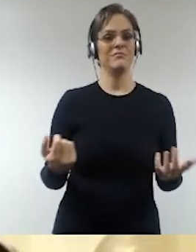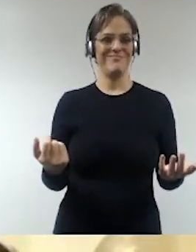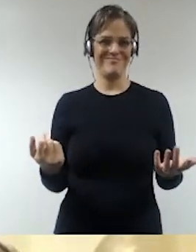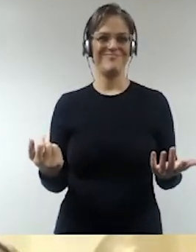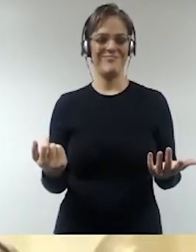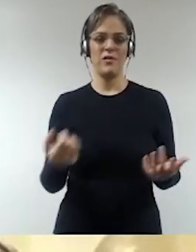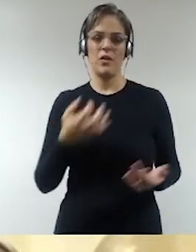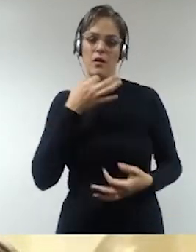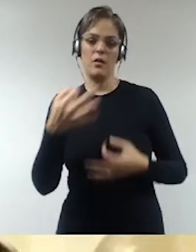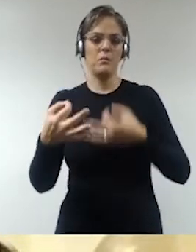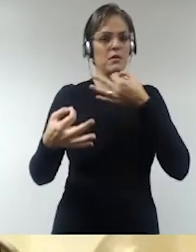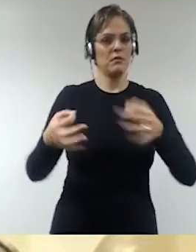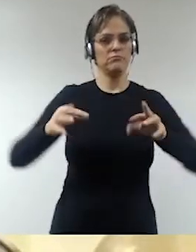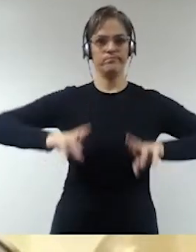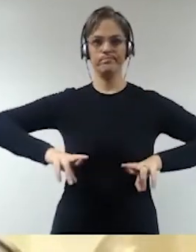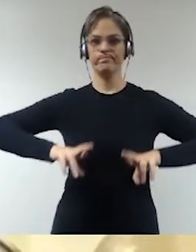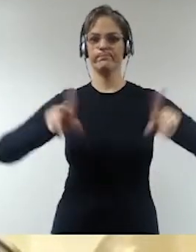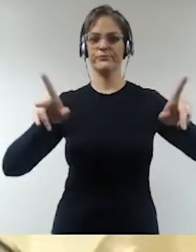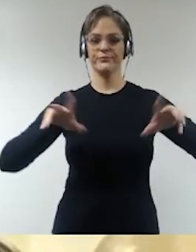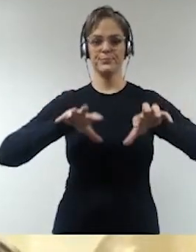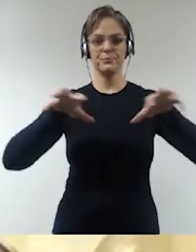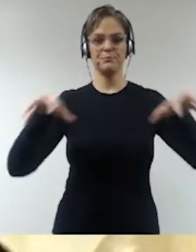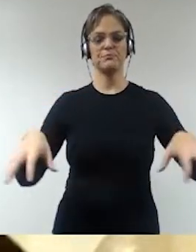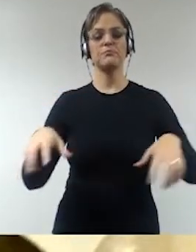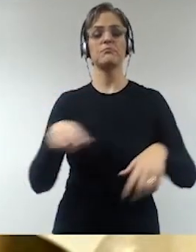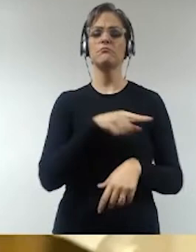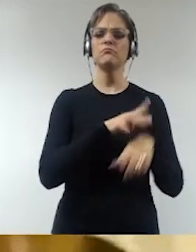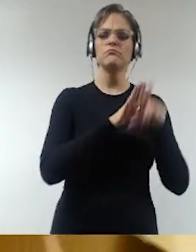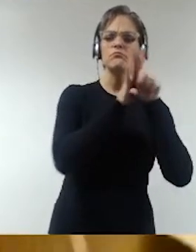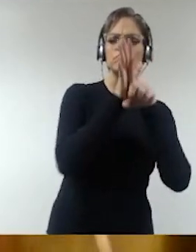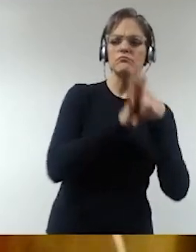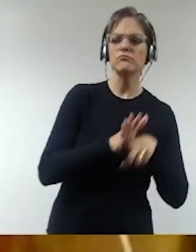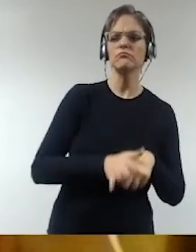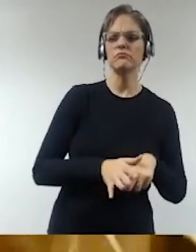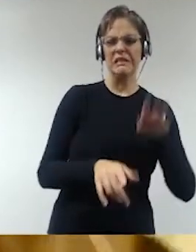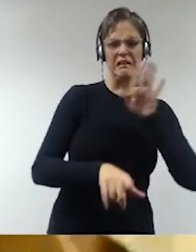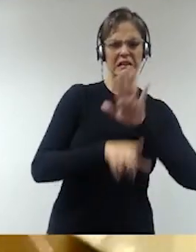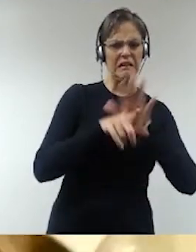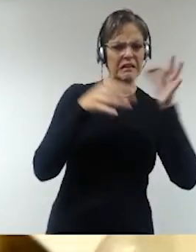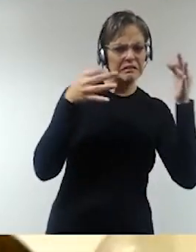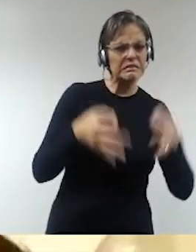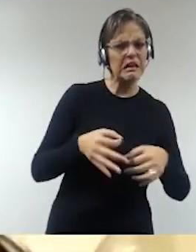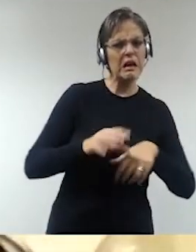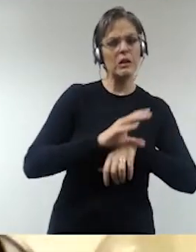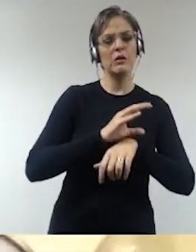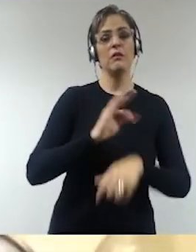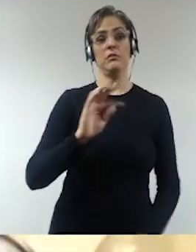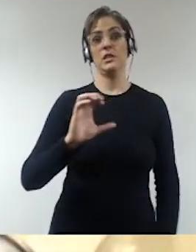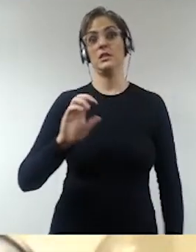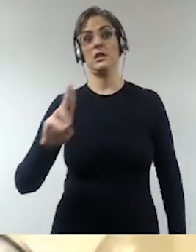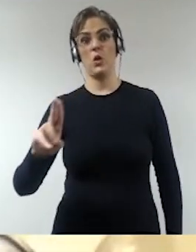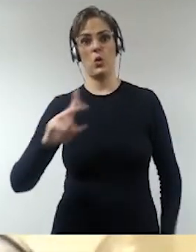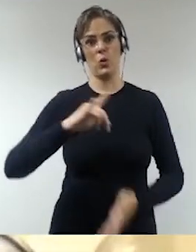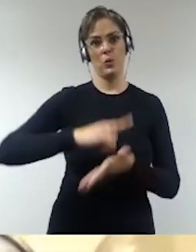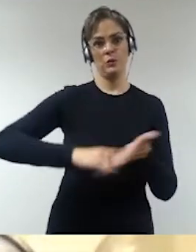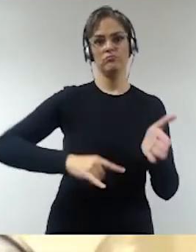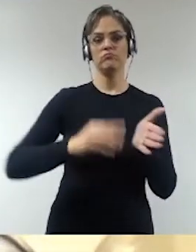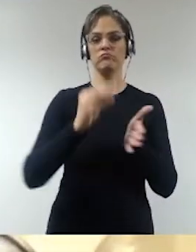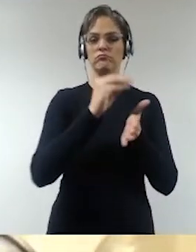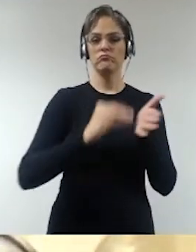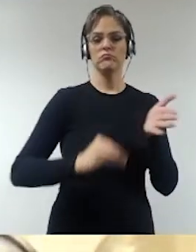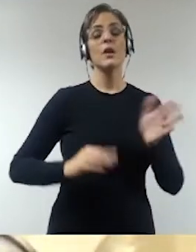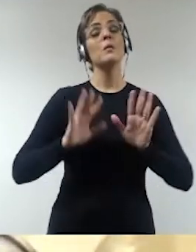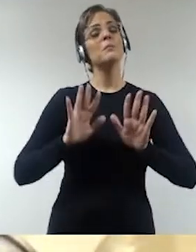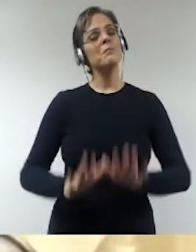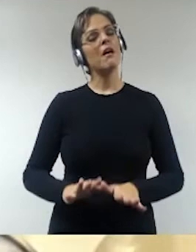objeto levantou-se a constitucionalidade da própria lei, num parecer do TCU, mas é importante deixar